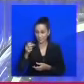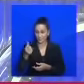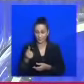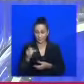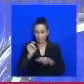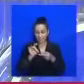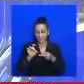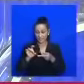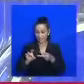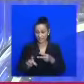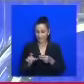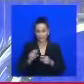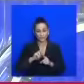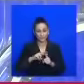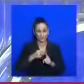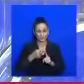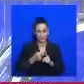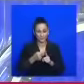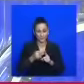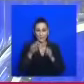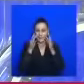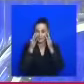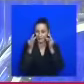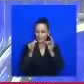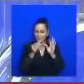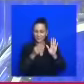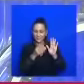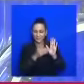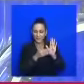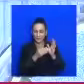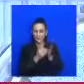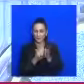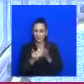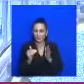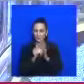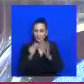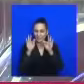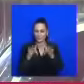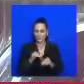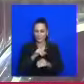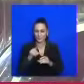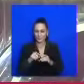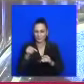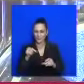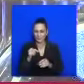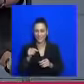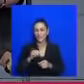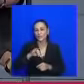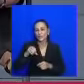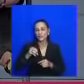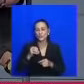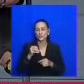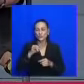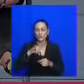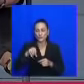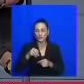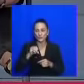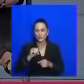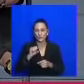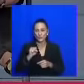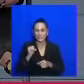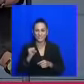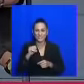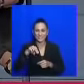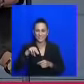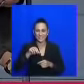em cada um dos sorteios da Dupla Cena. Fique de olho na sua aposta do início ao fim do sorteio. Josina dos Santos e